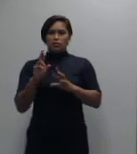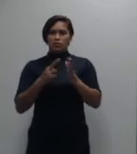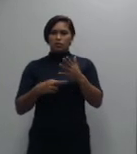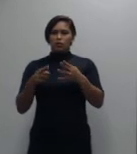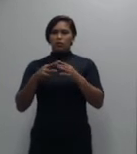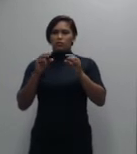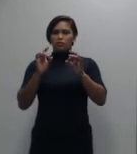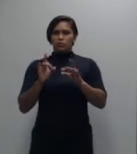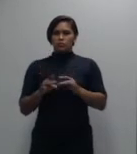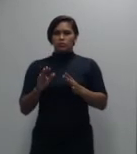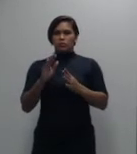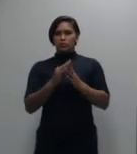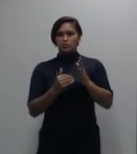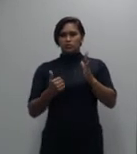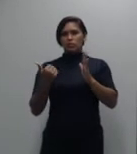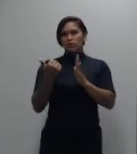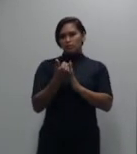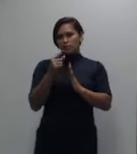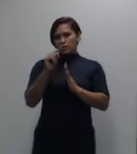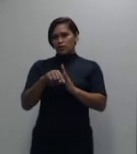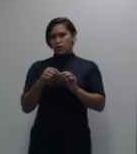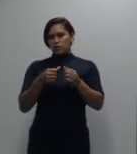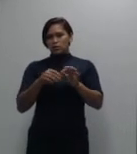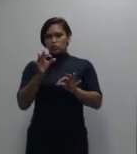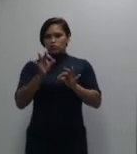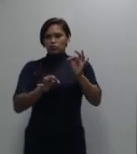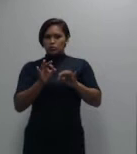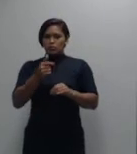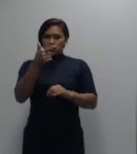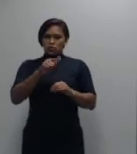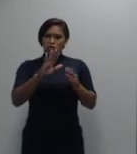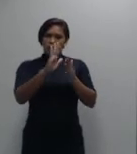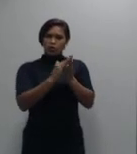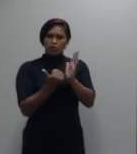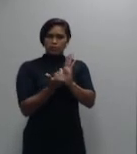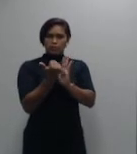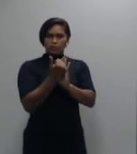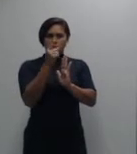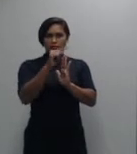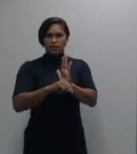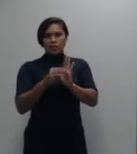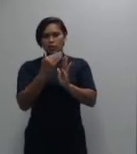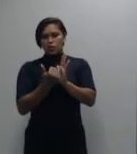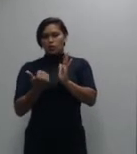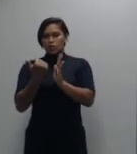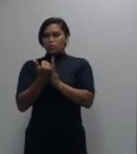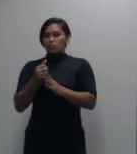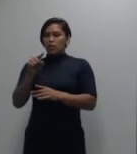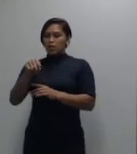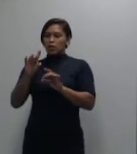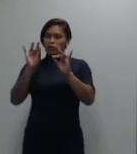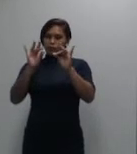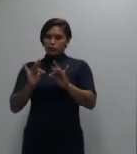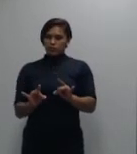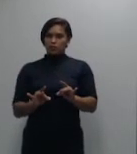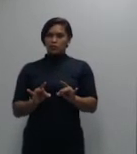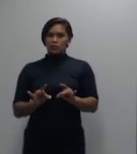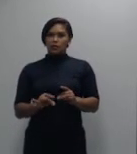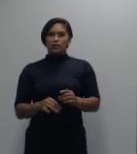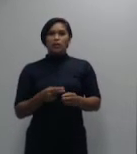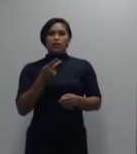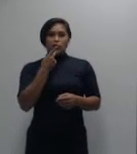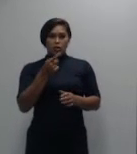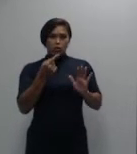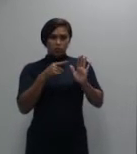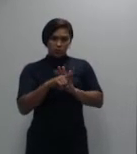da parte embargada para se determinar o rei julgamento dos embargos de declaração nos embargos entende em E como você lenços